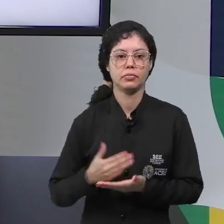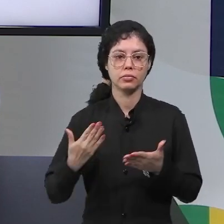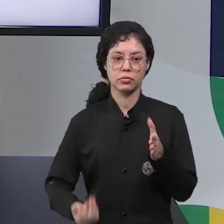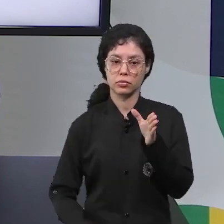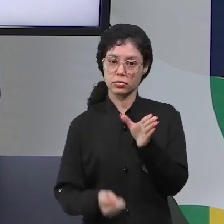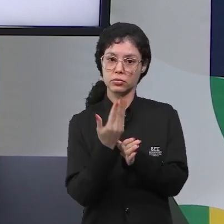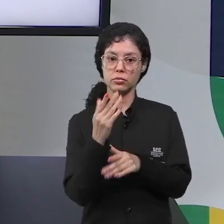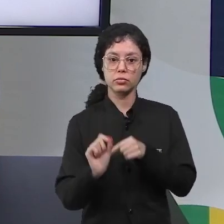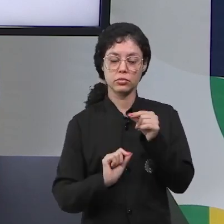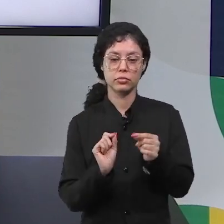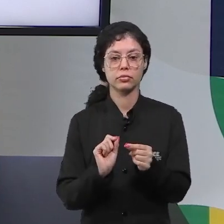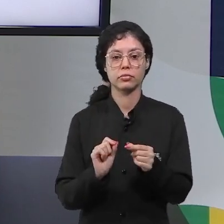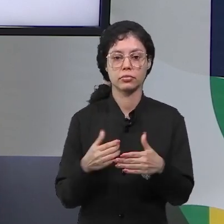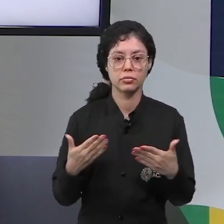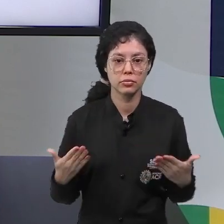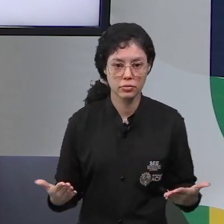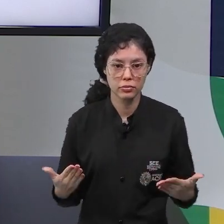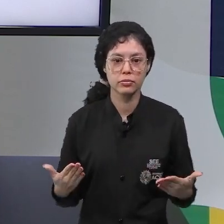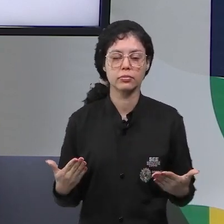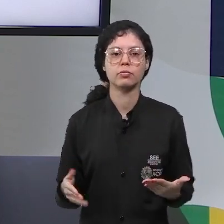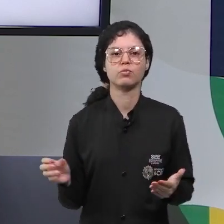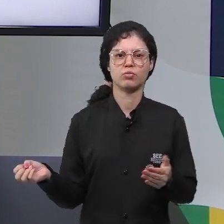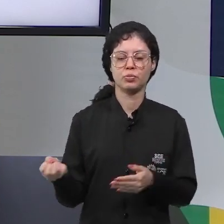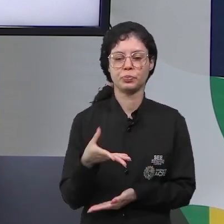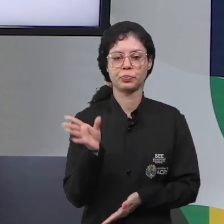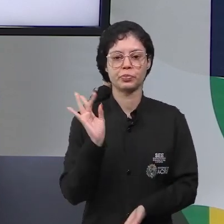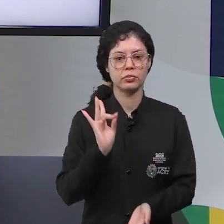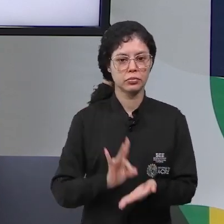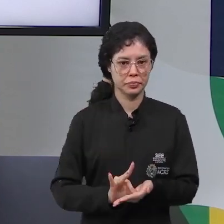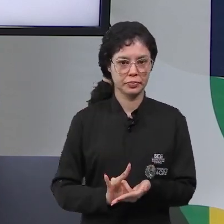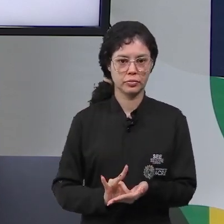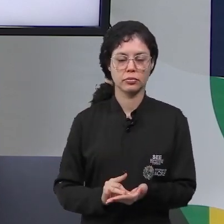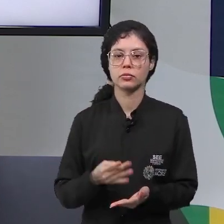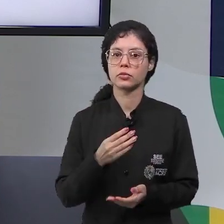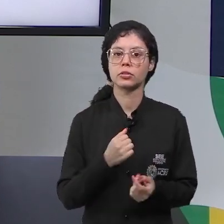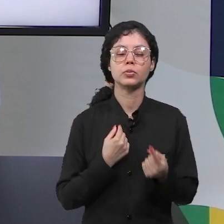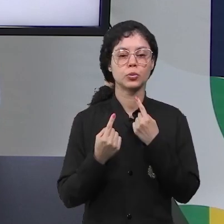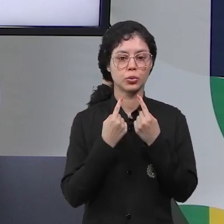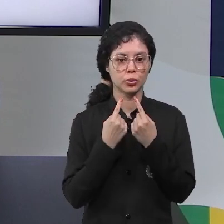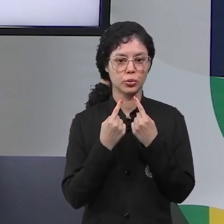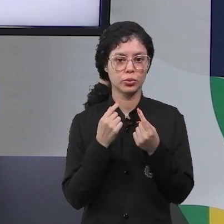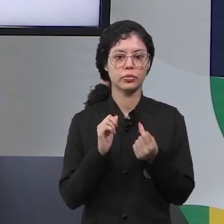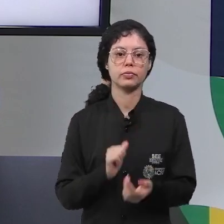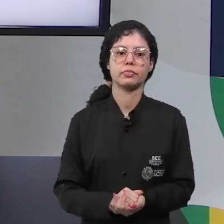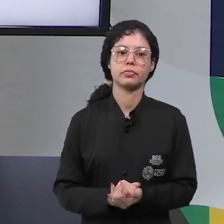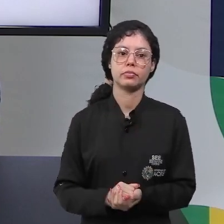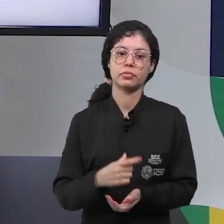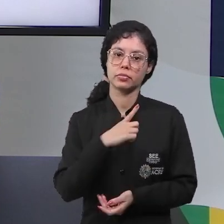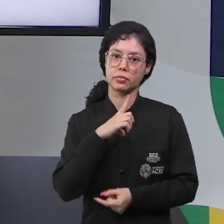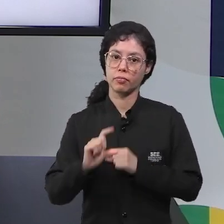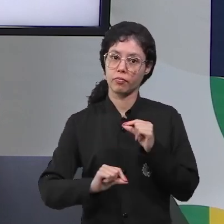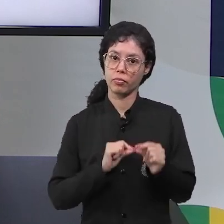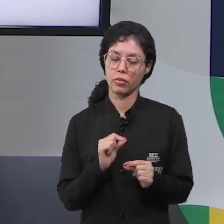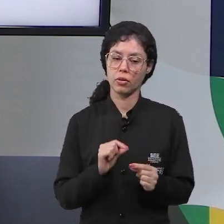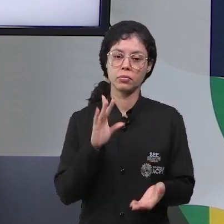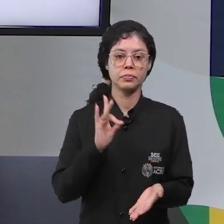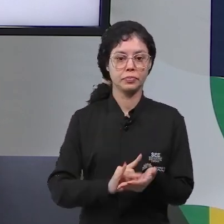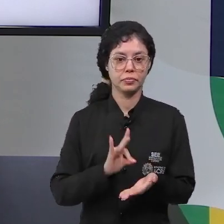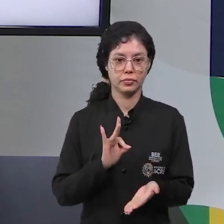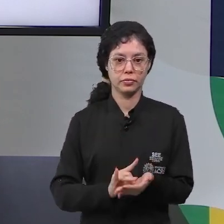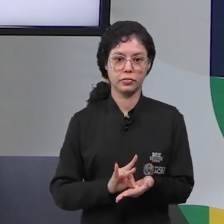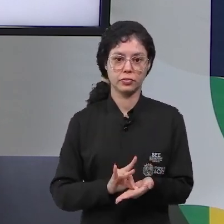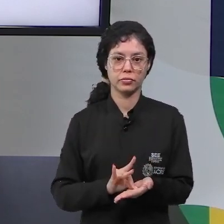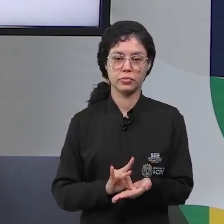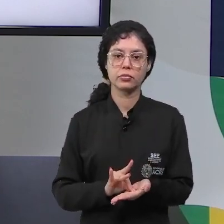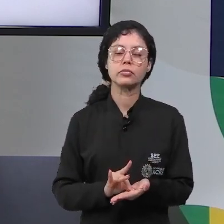então, uma nova racionalidade que seja mais comunicativa e que atinja os verdadeiros